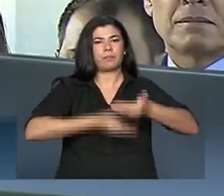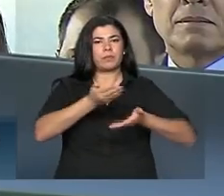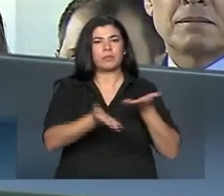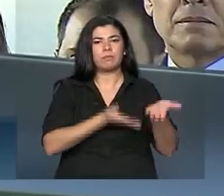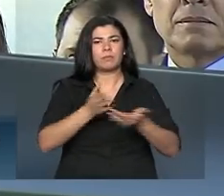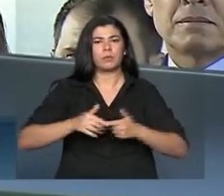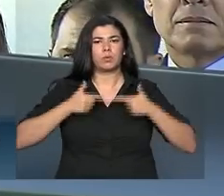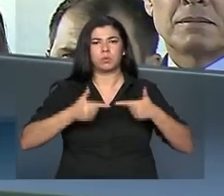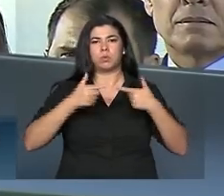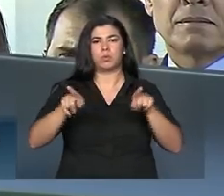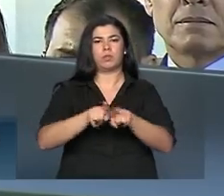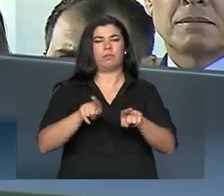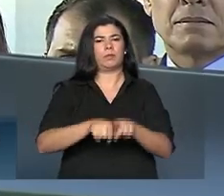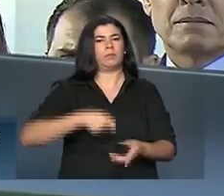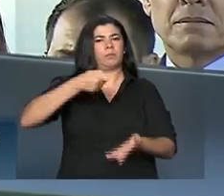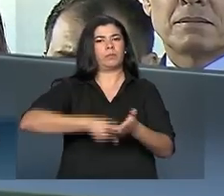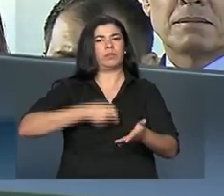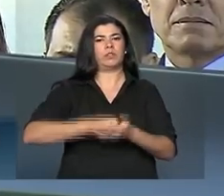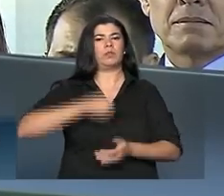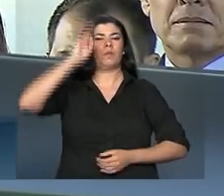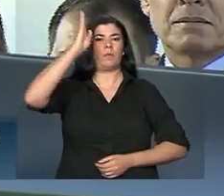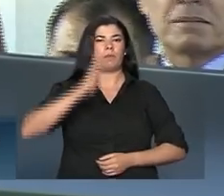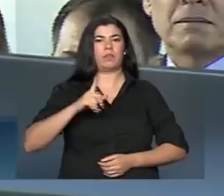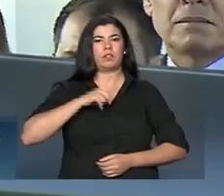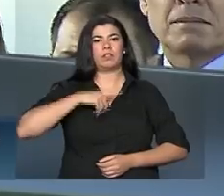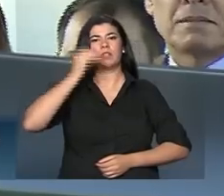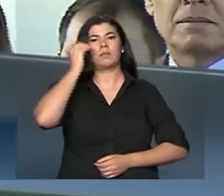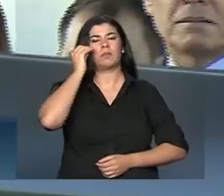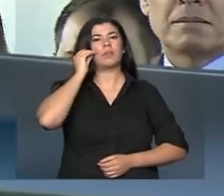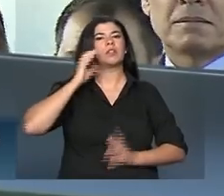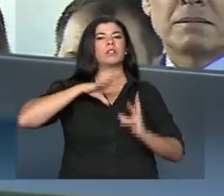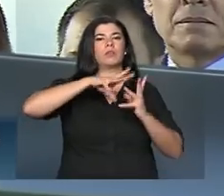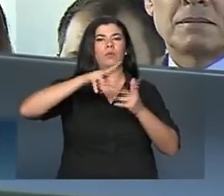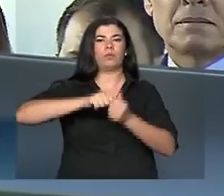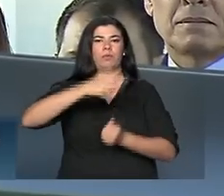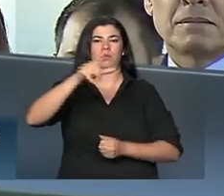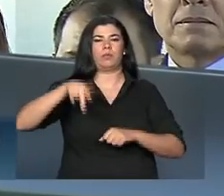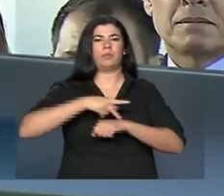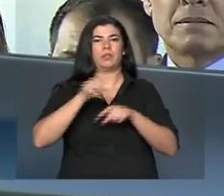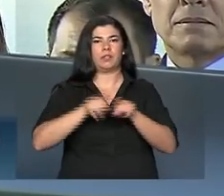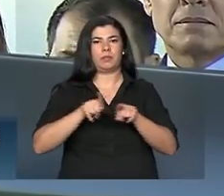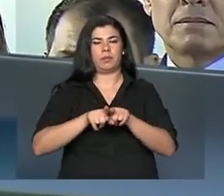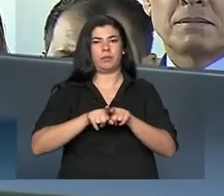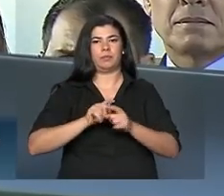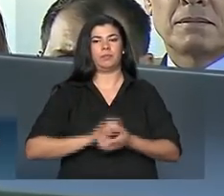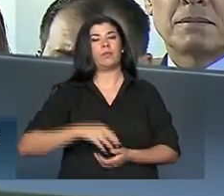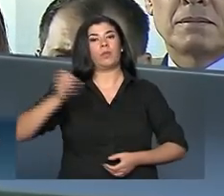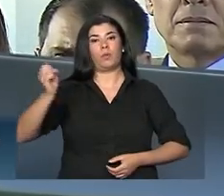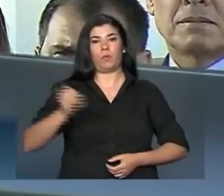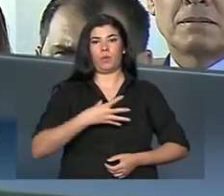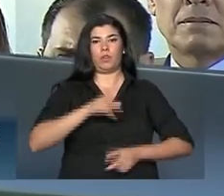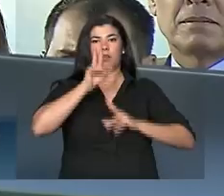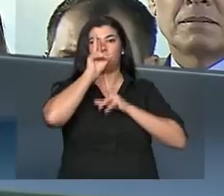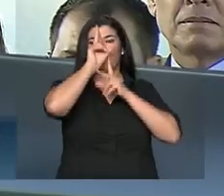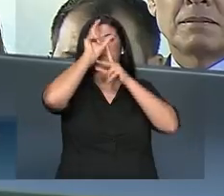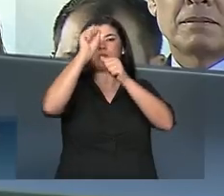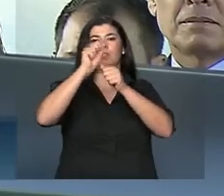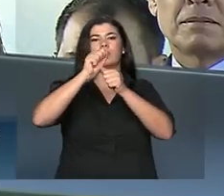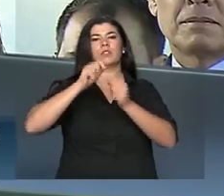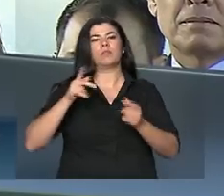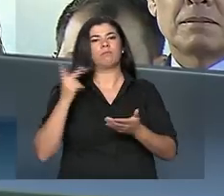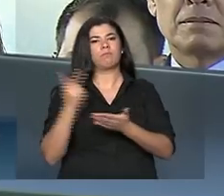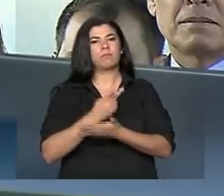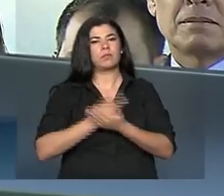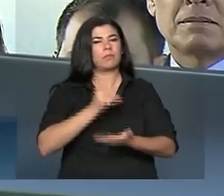desafios exigidos por um Brasil protagonista na comunidade internacional. Uma nova força terrestre para o